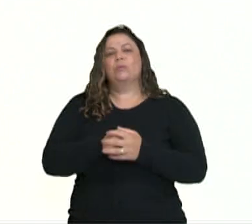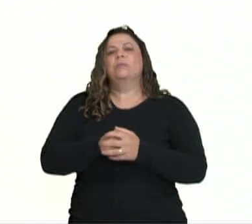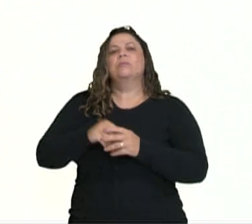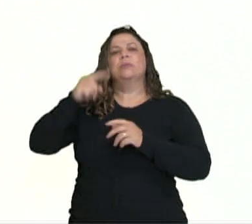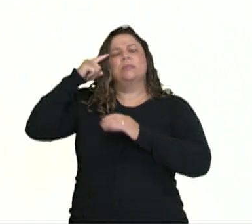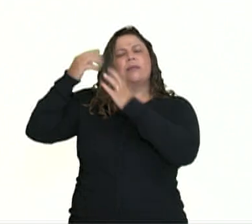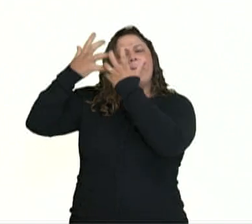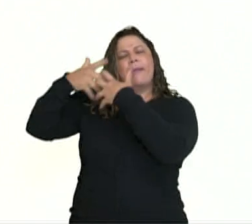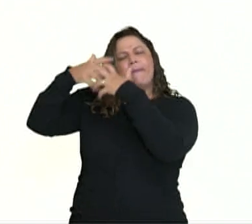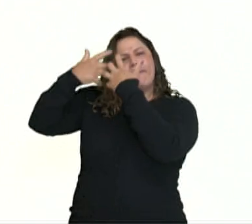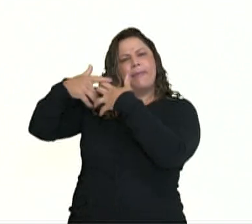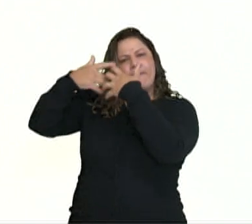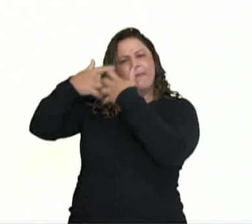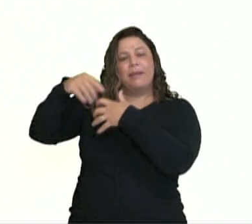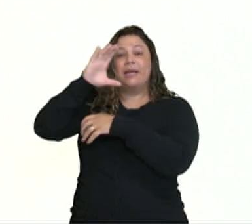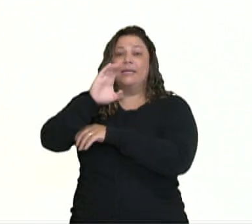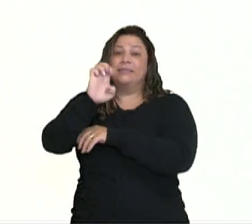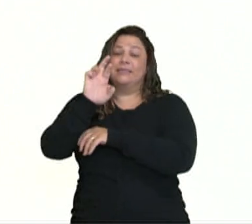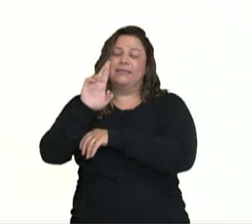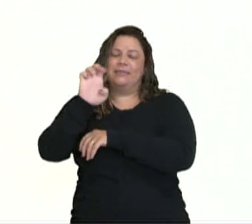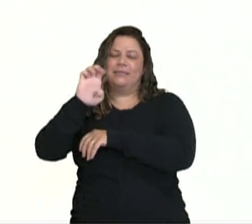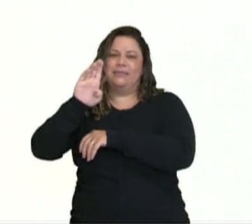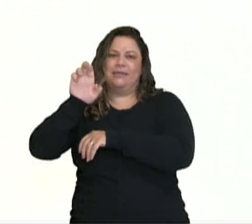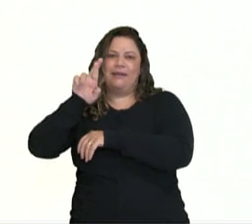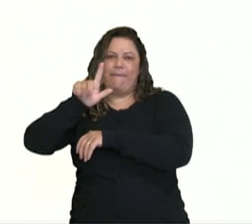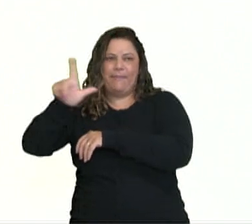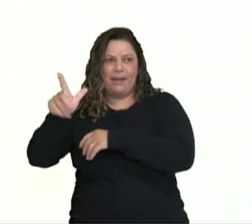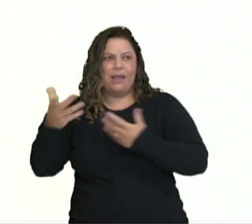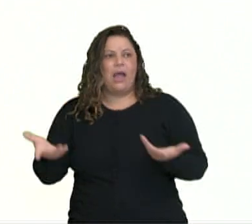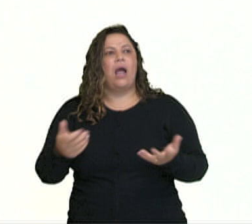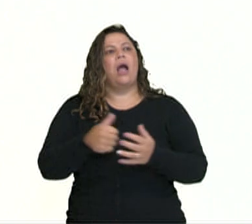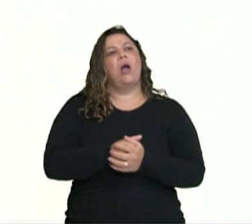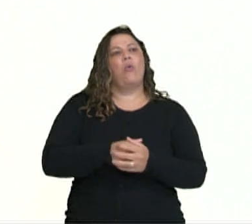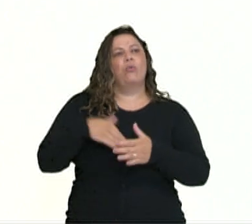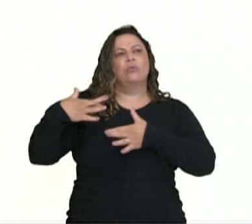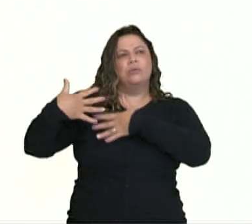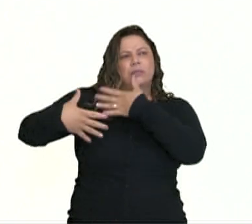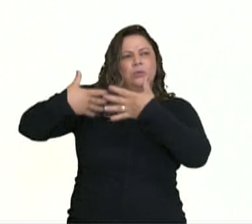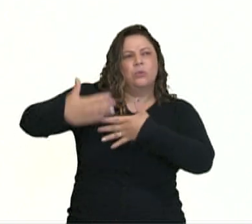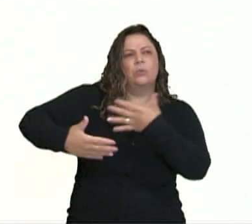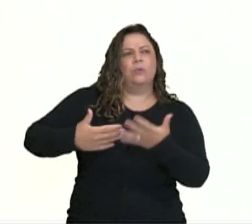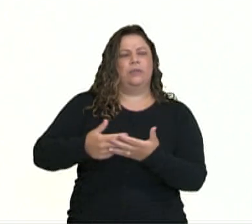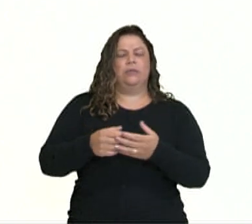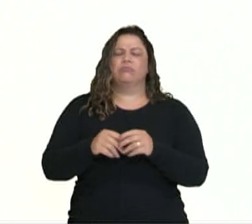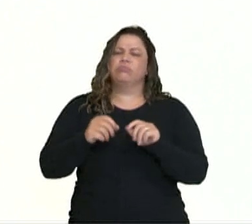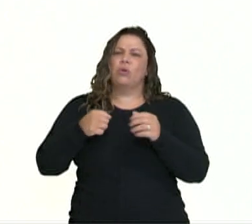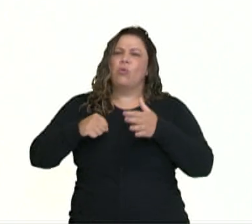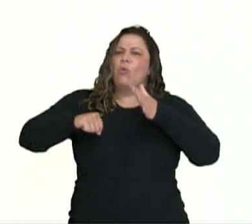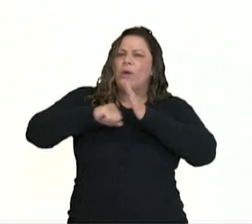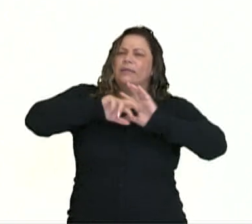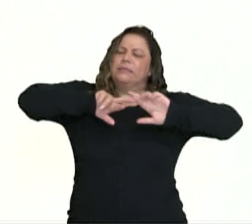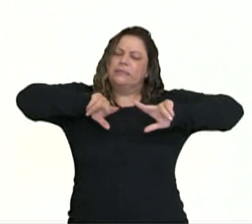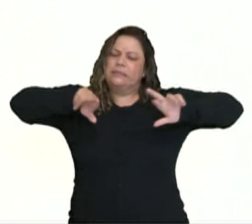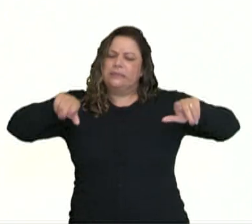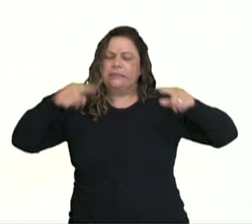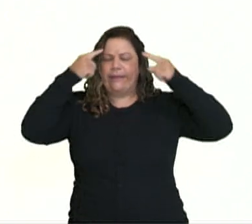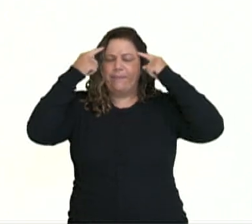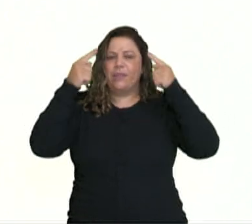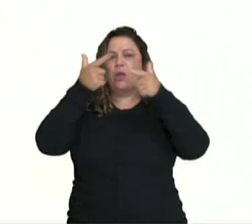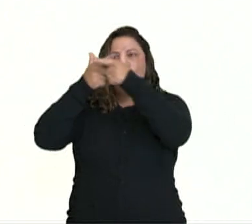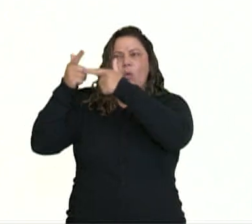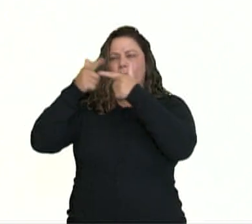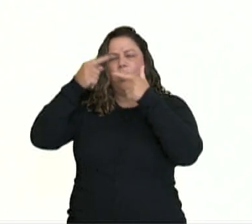de traumatismo crânioencefálico ou de acidentes vasculares